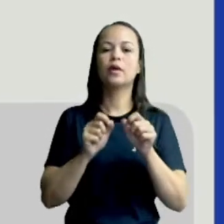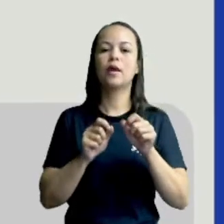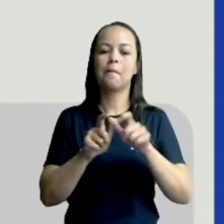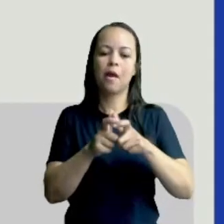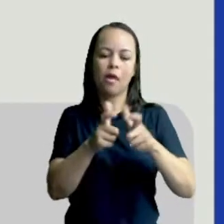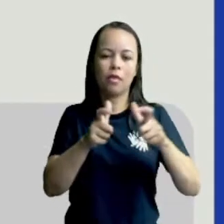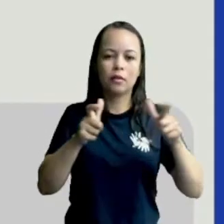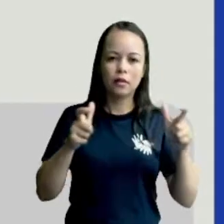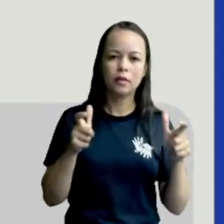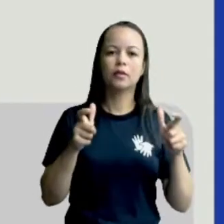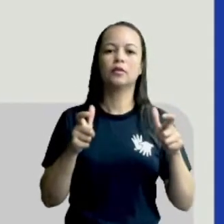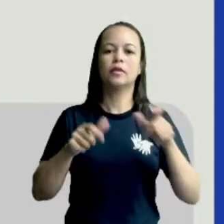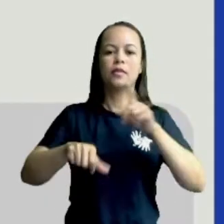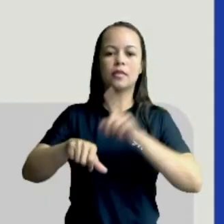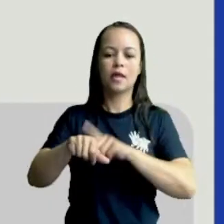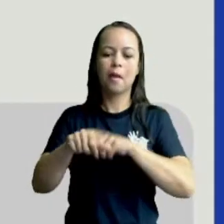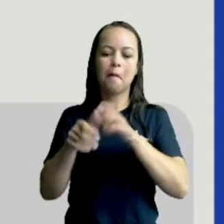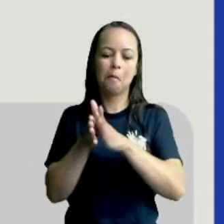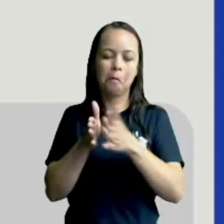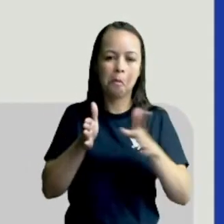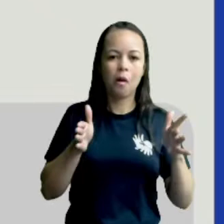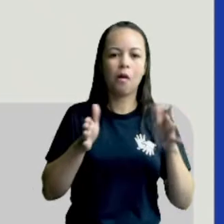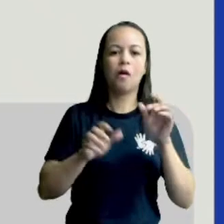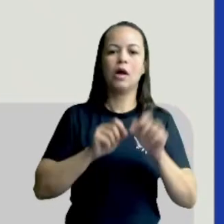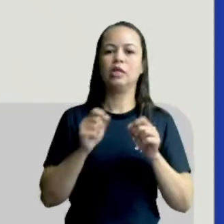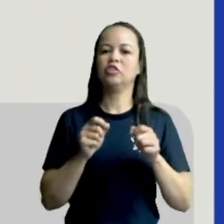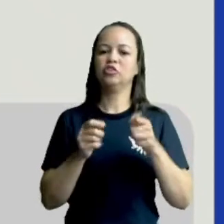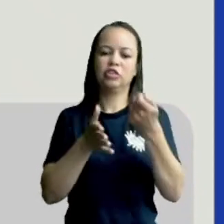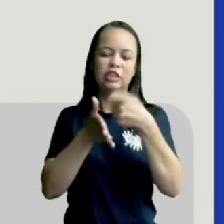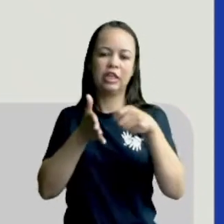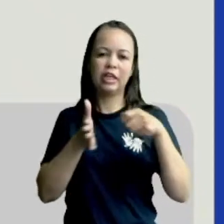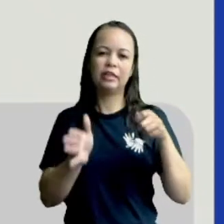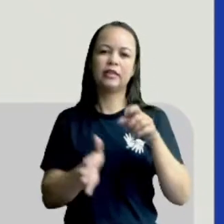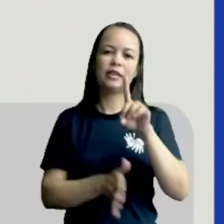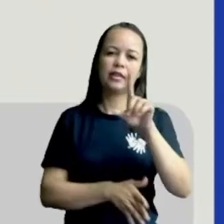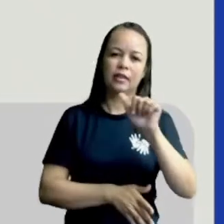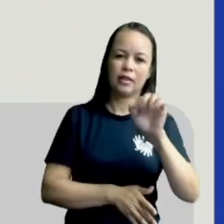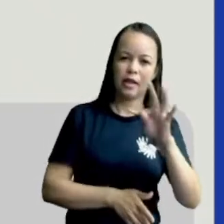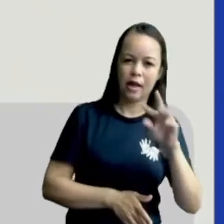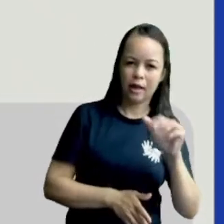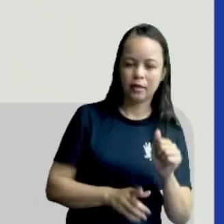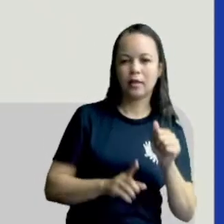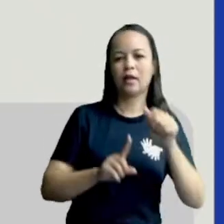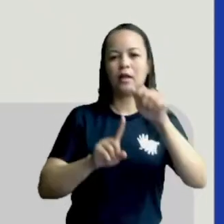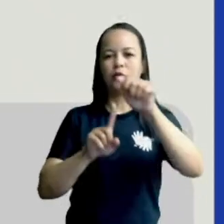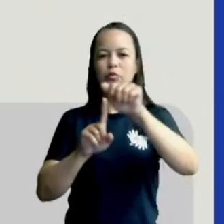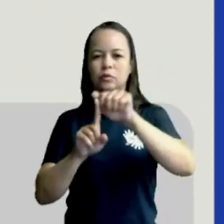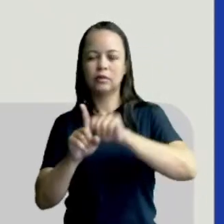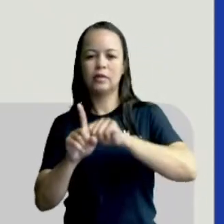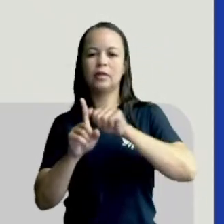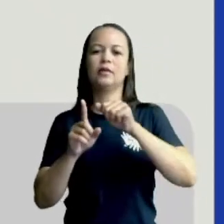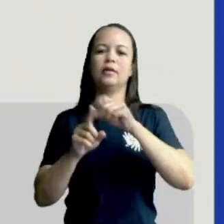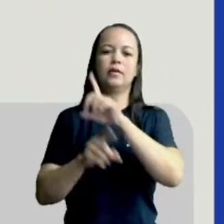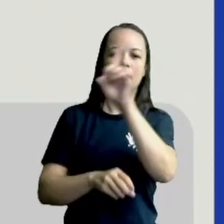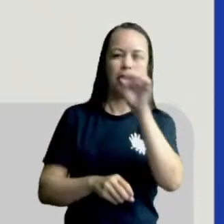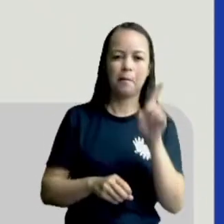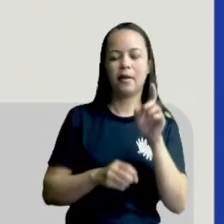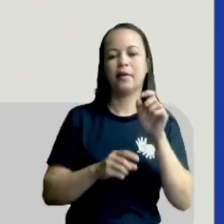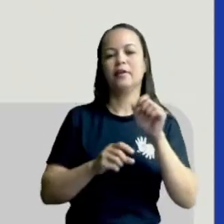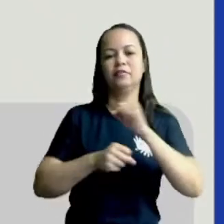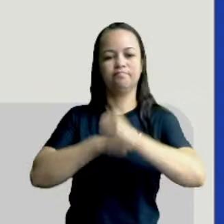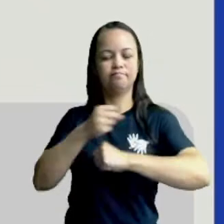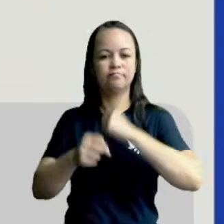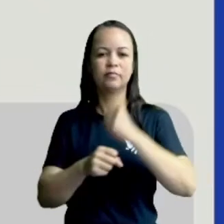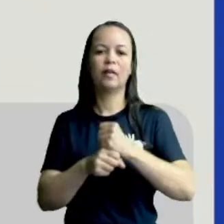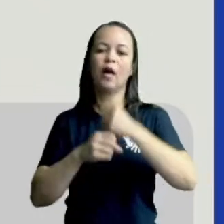de relações entre unidades de medida de tempo, escrita de data no formato dia, mês e ano, características de um calendário e